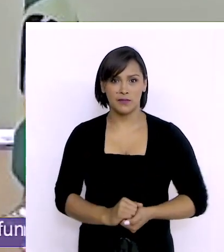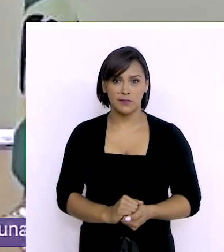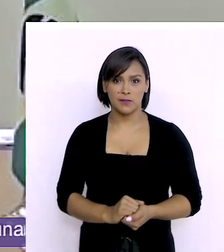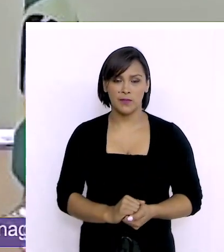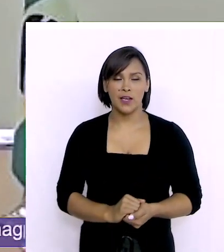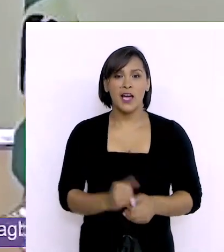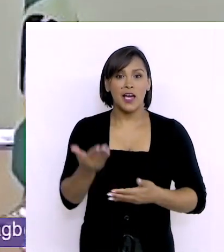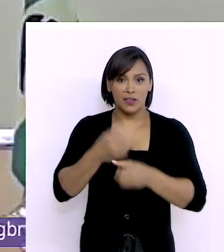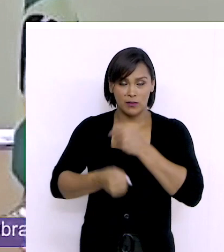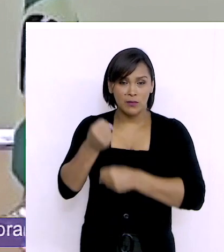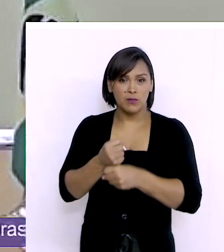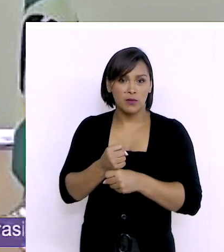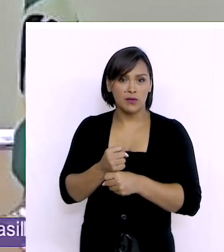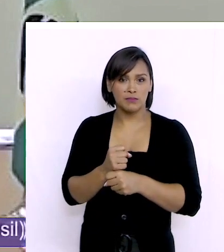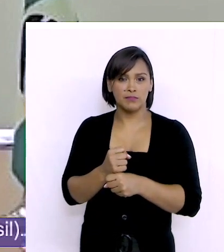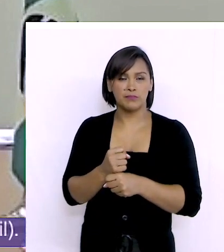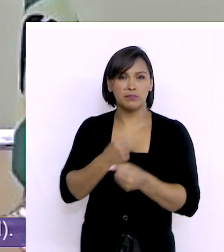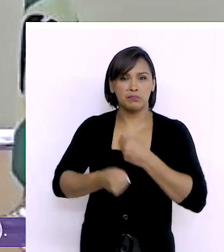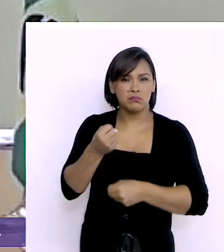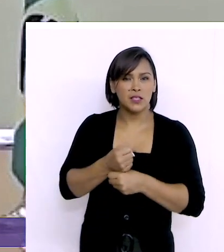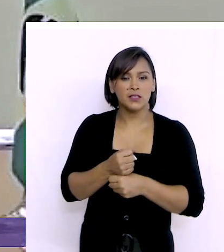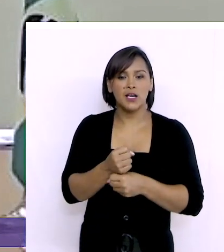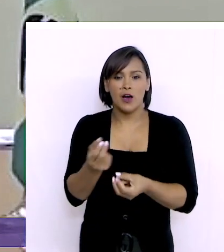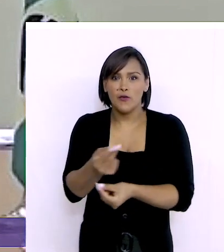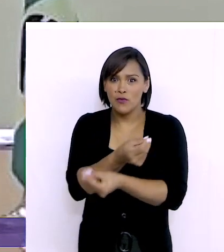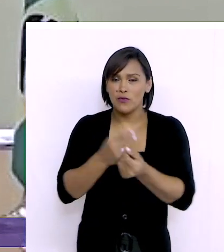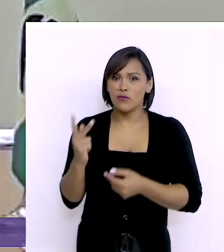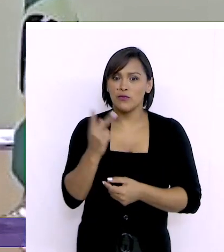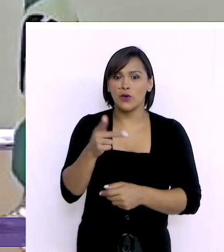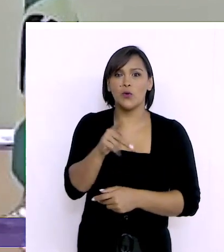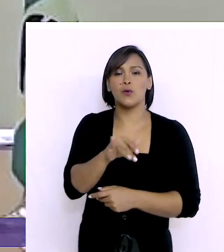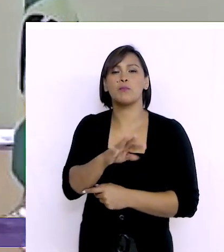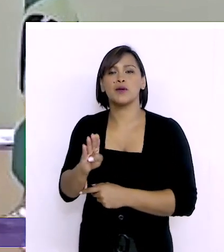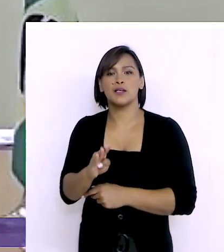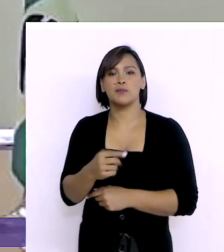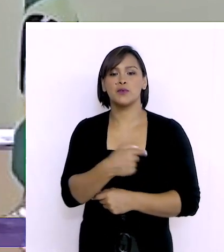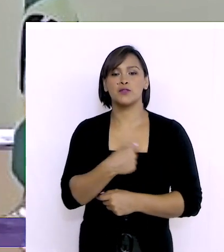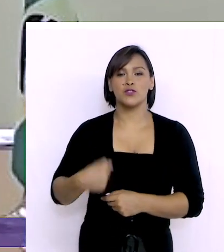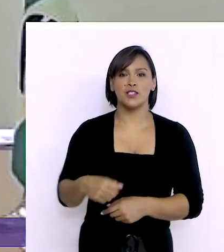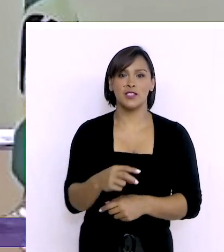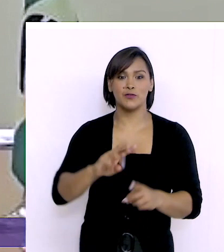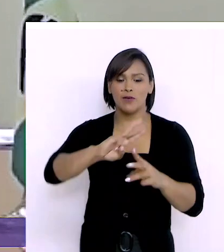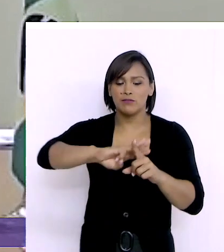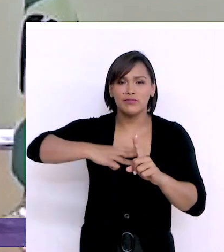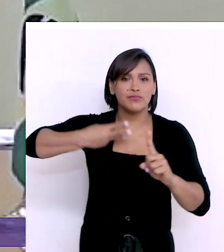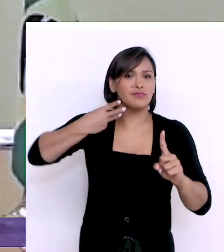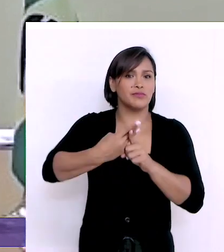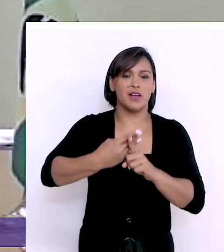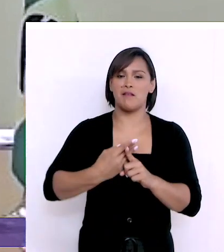E no ano passado, assim, em valores correntes, o PIB chinês foi 3 vezes maior do